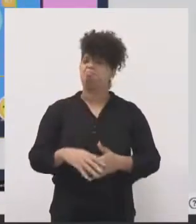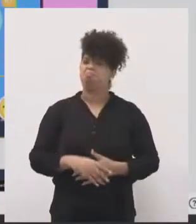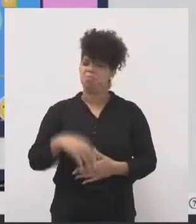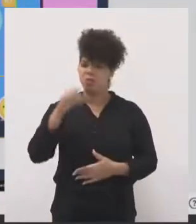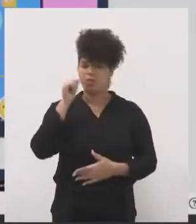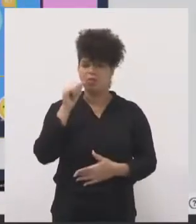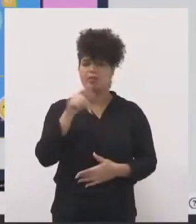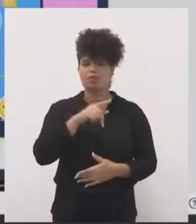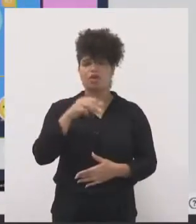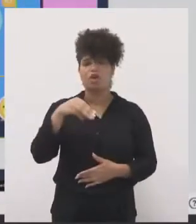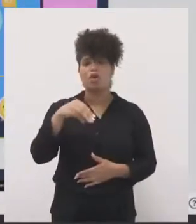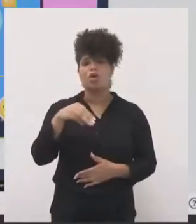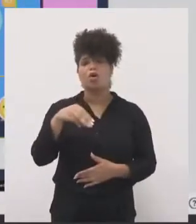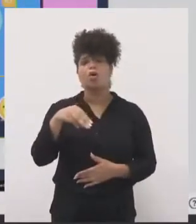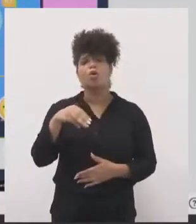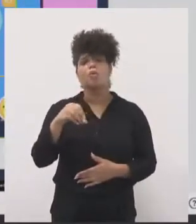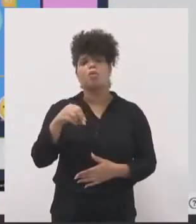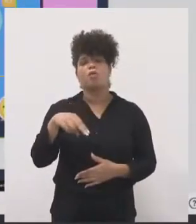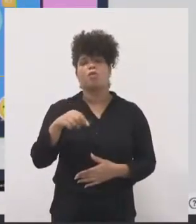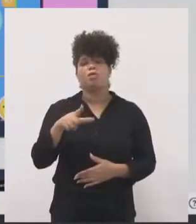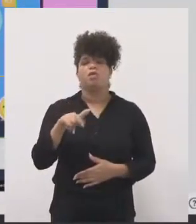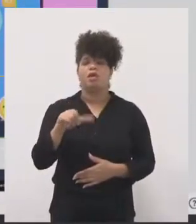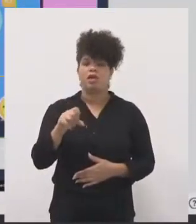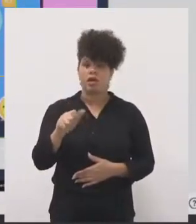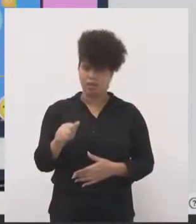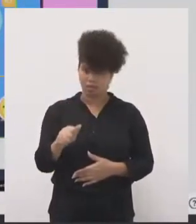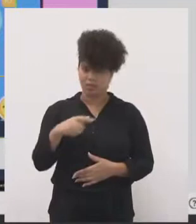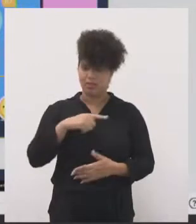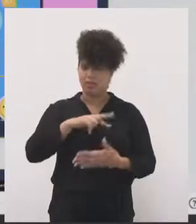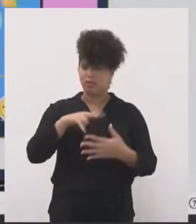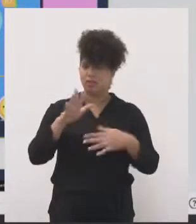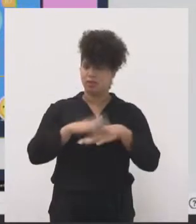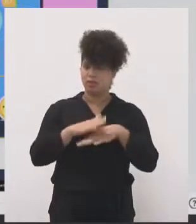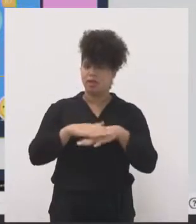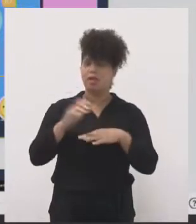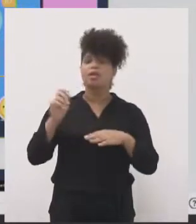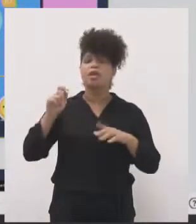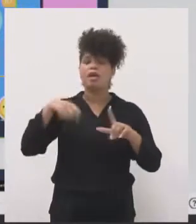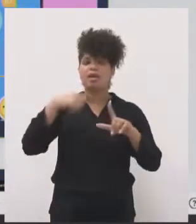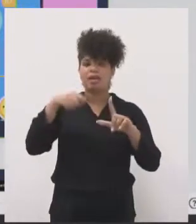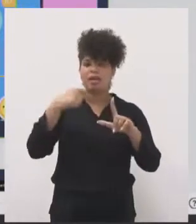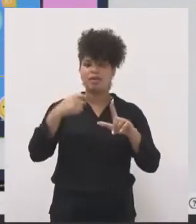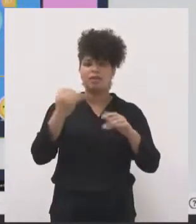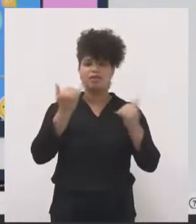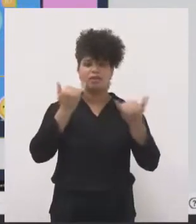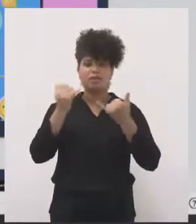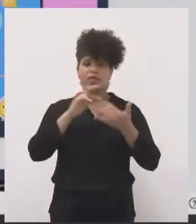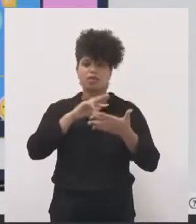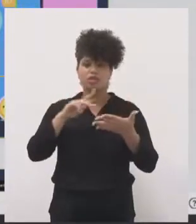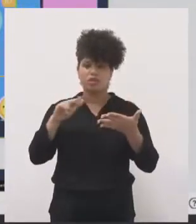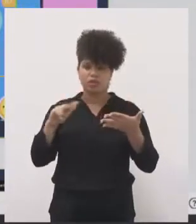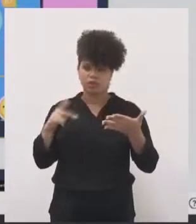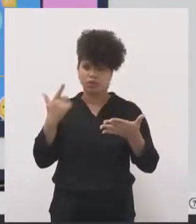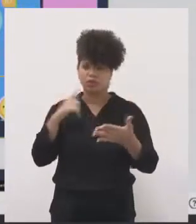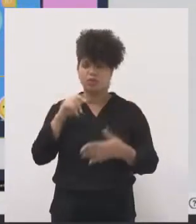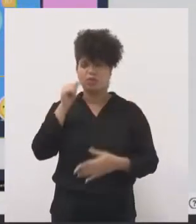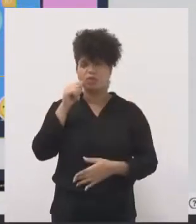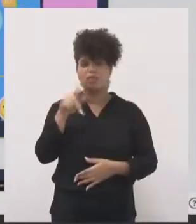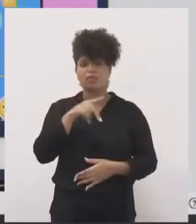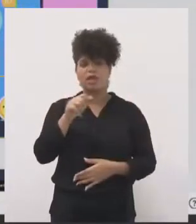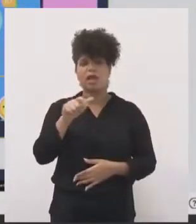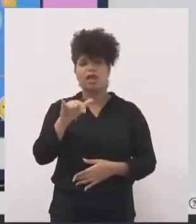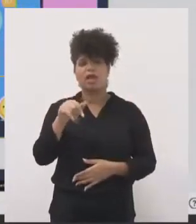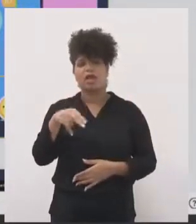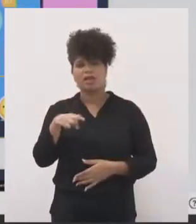Mona Lisa coloca, são muitas funções legais, só colocando a mão na massa para gravar todas essas informações. A professora Aline coloca,